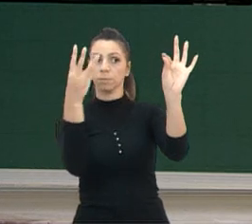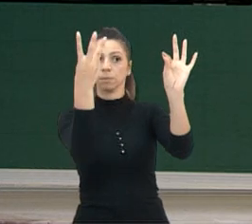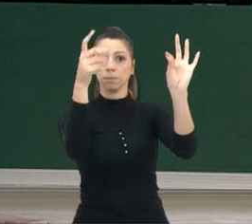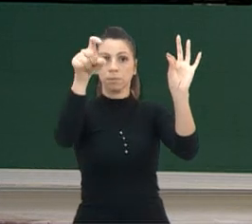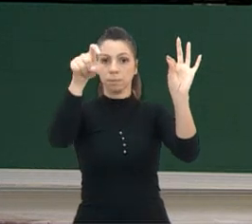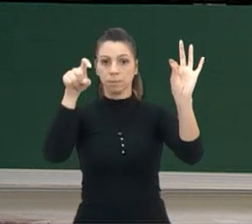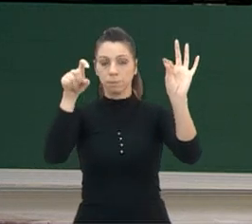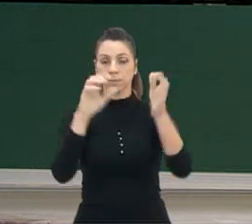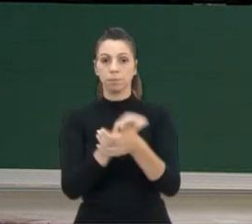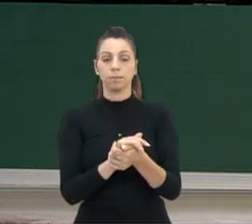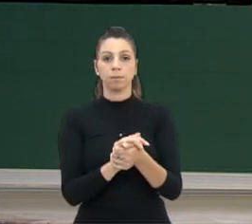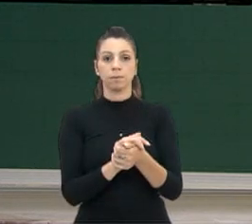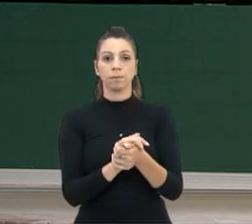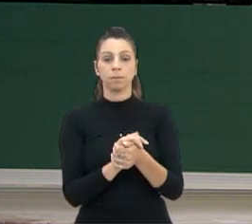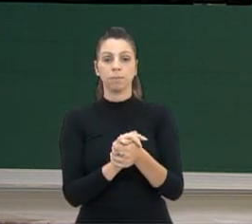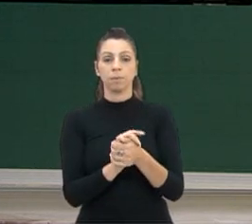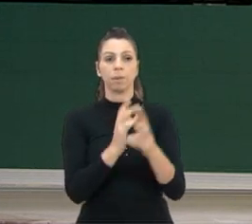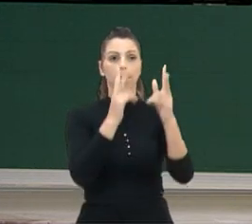Cada pedacinho desses é 1x.